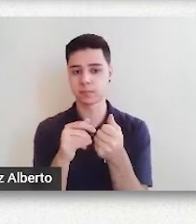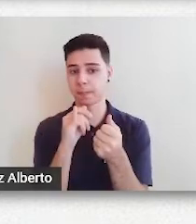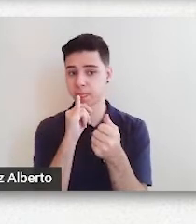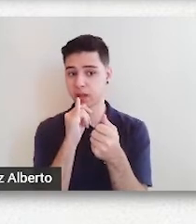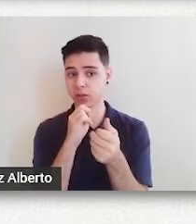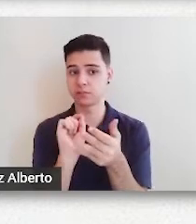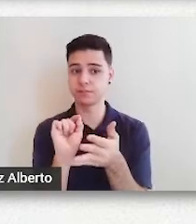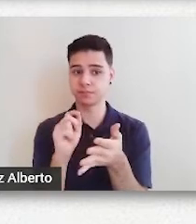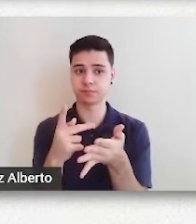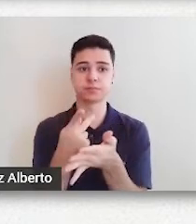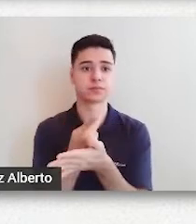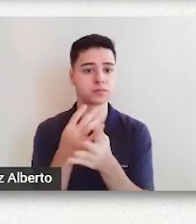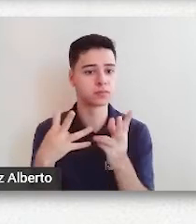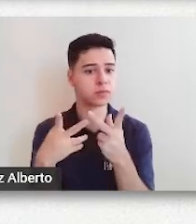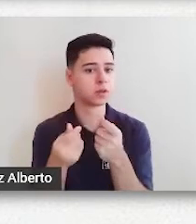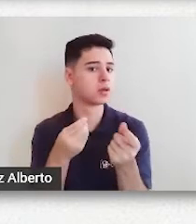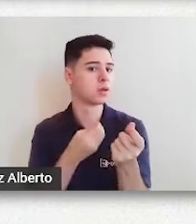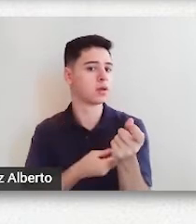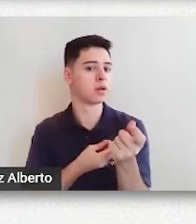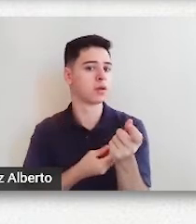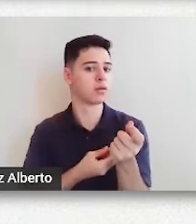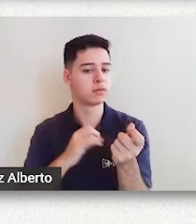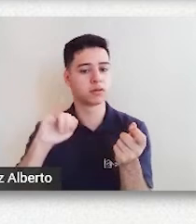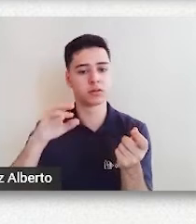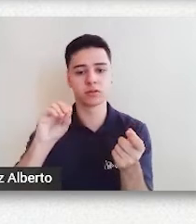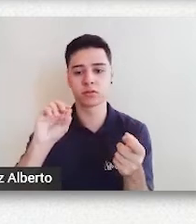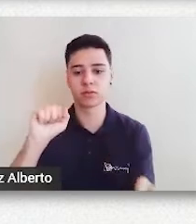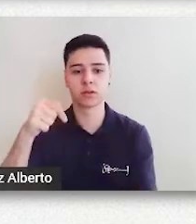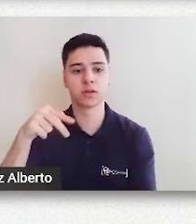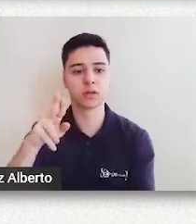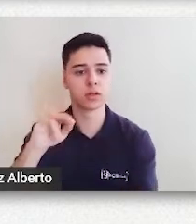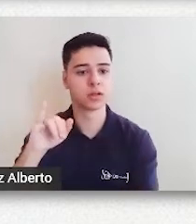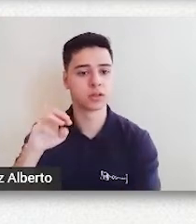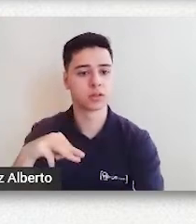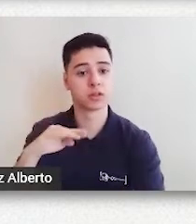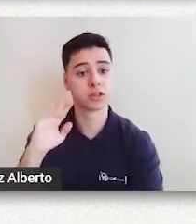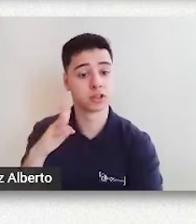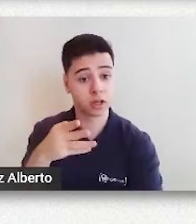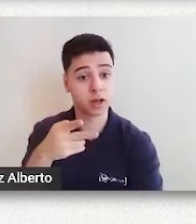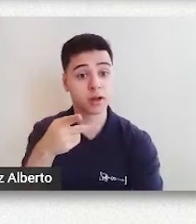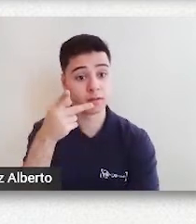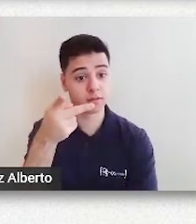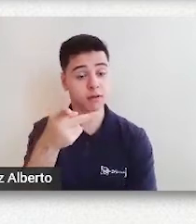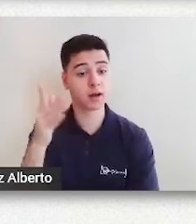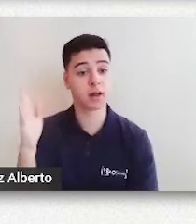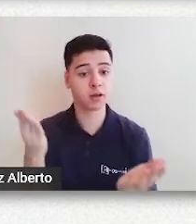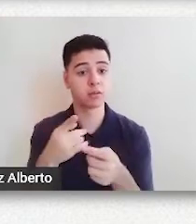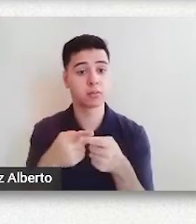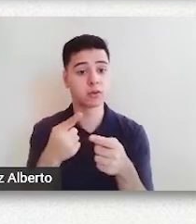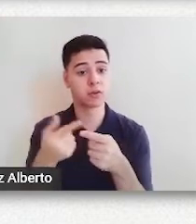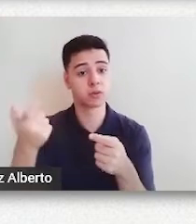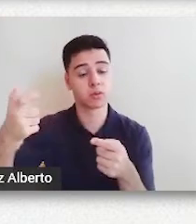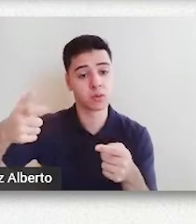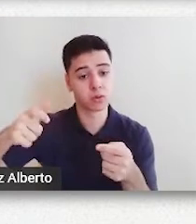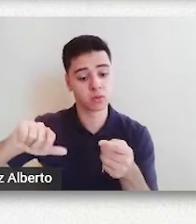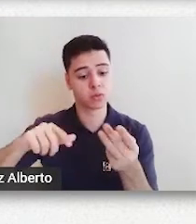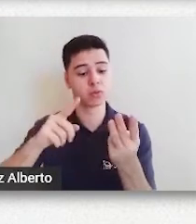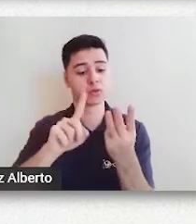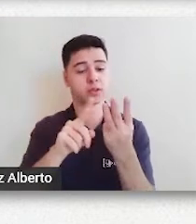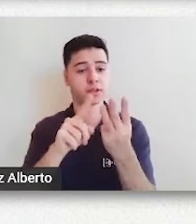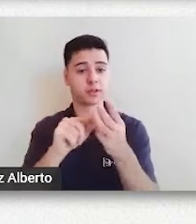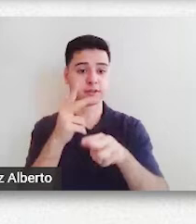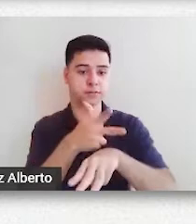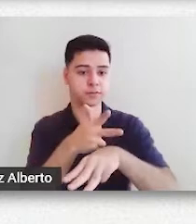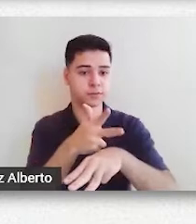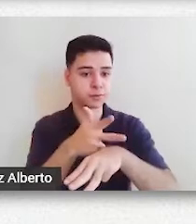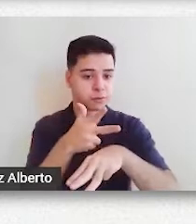aconteceu com a vida de Joaquim e também de Santana, eu vou até já falar agora de uma vez, porque no nosso terceiro episódio, quando a gente